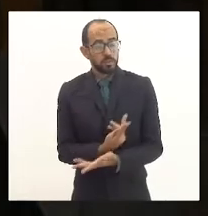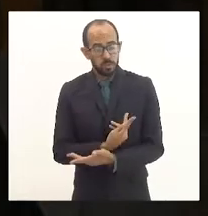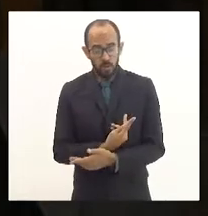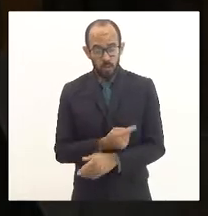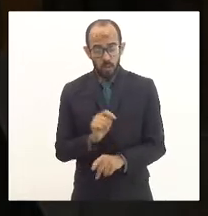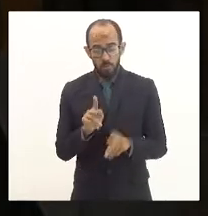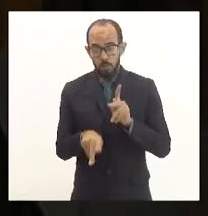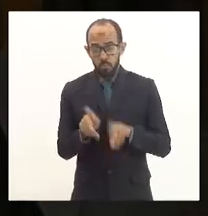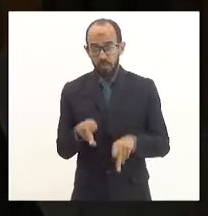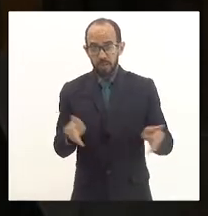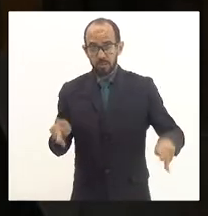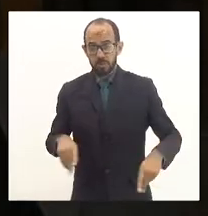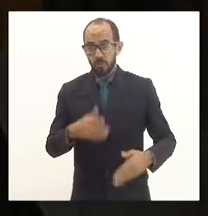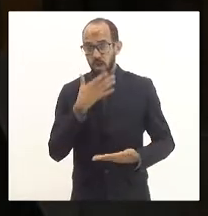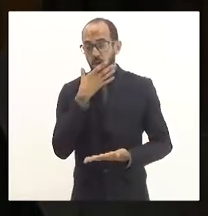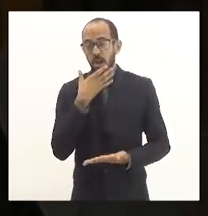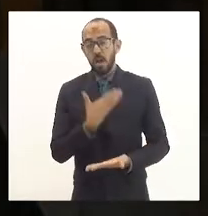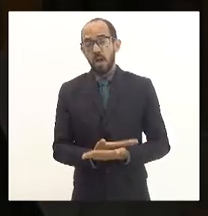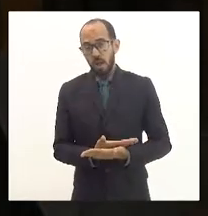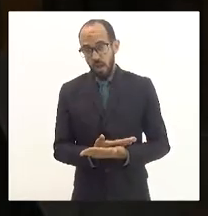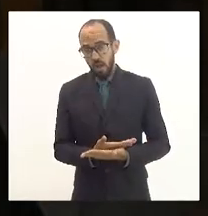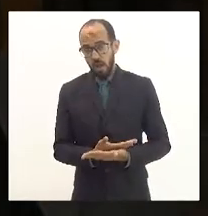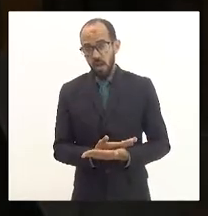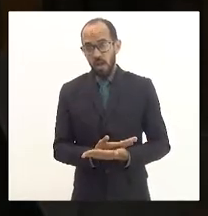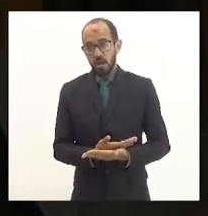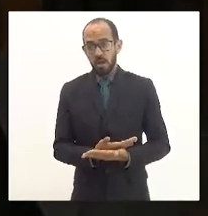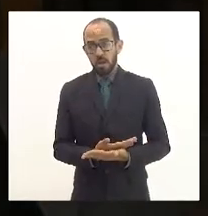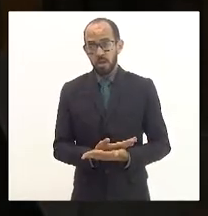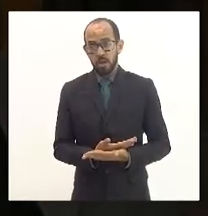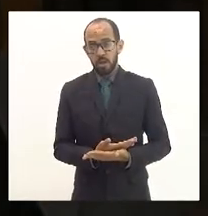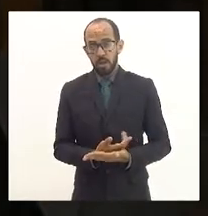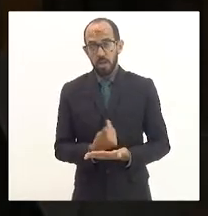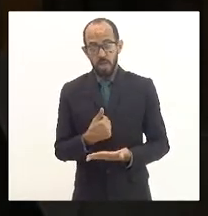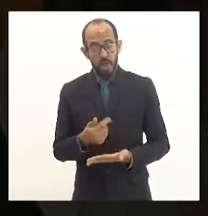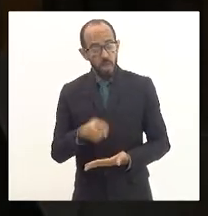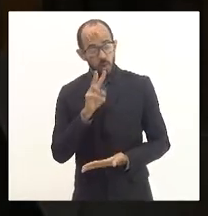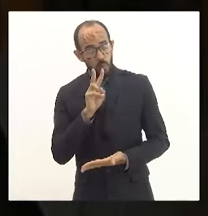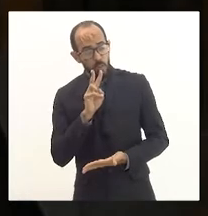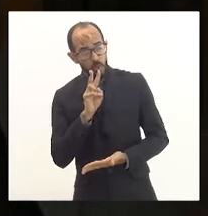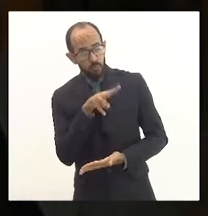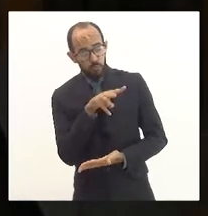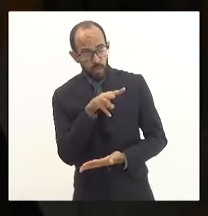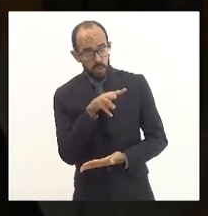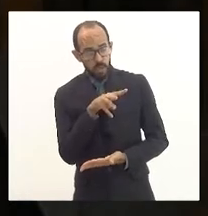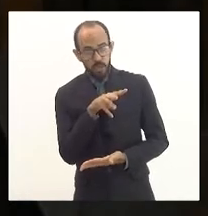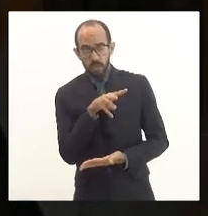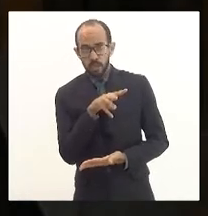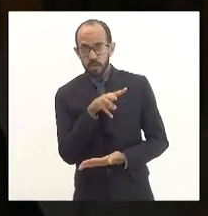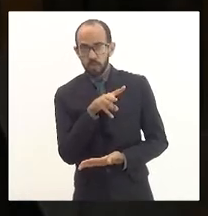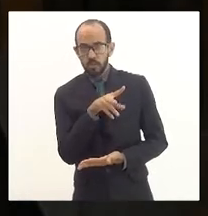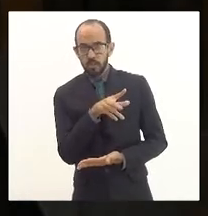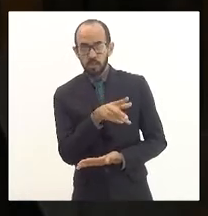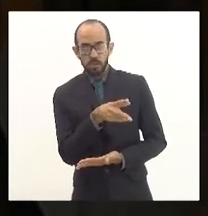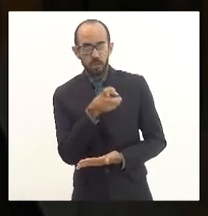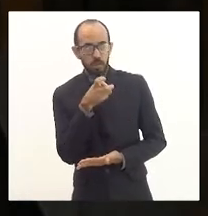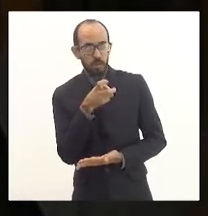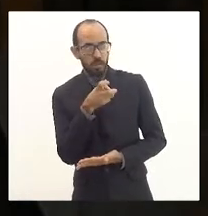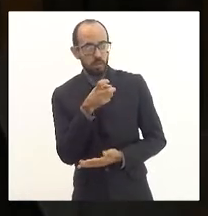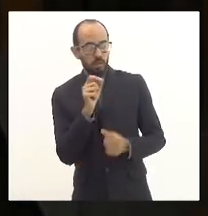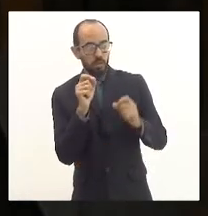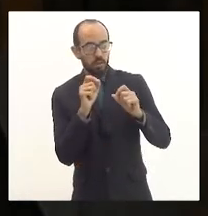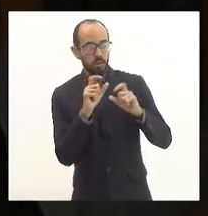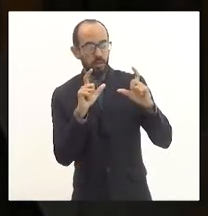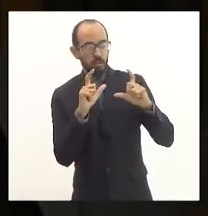e deixa população está em Cida e eu só acreditei quando eu vi junto a vereadora